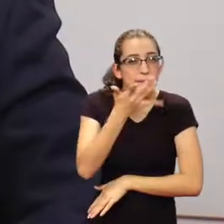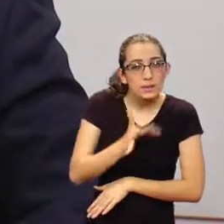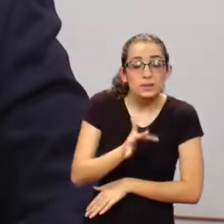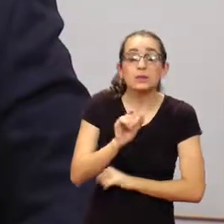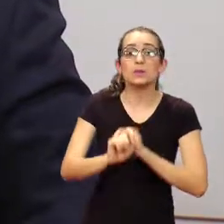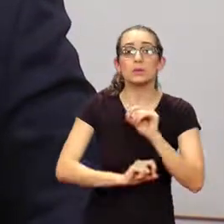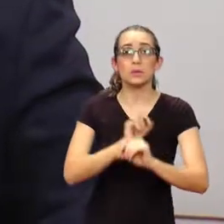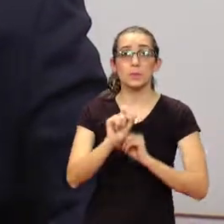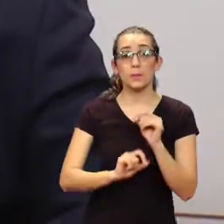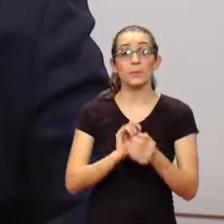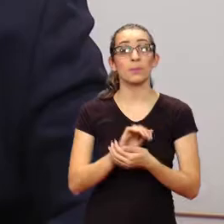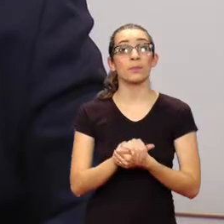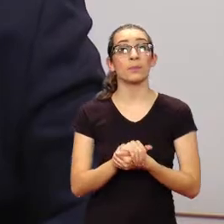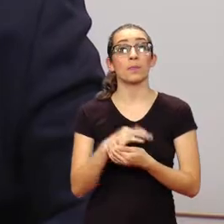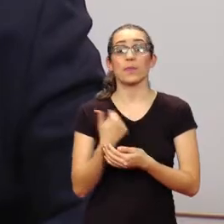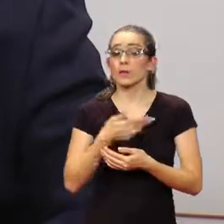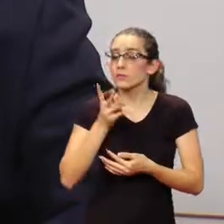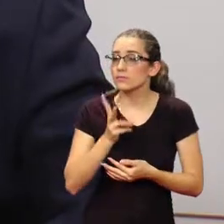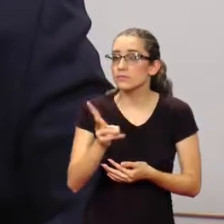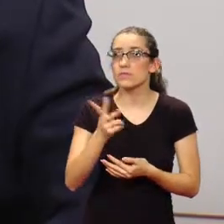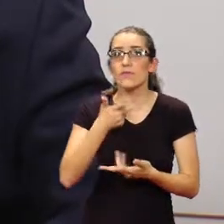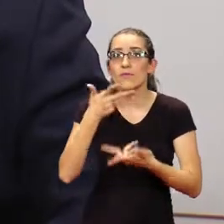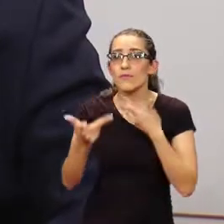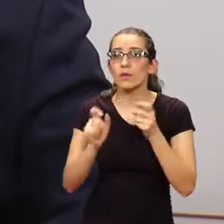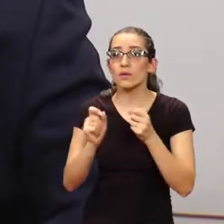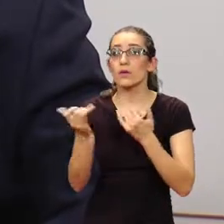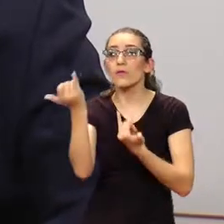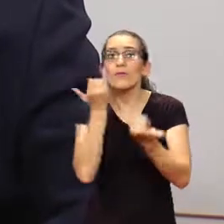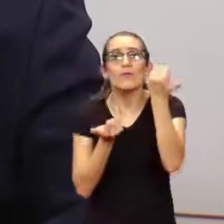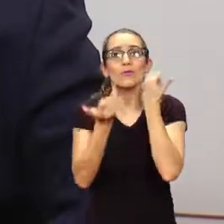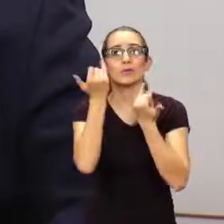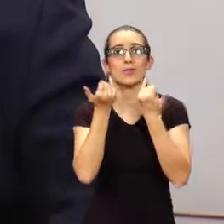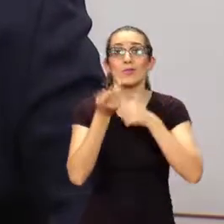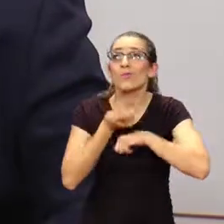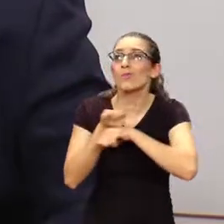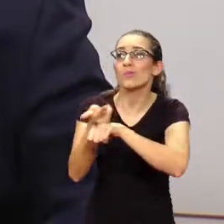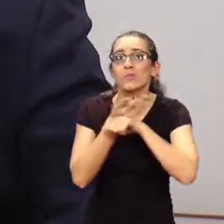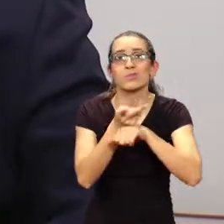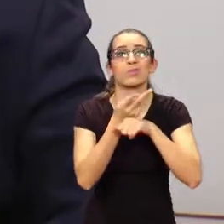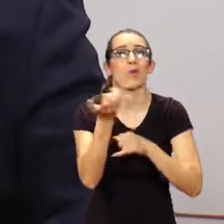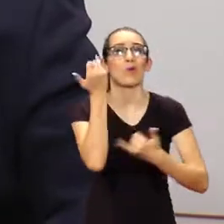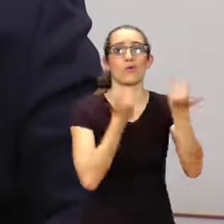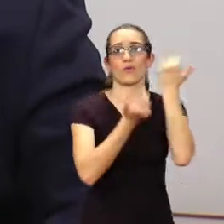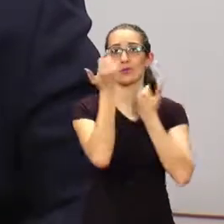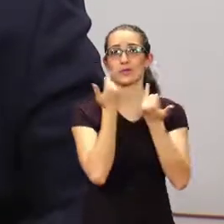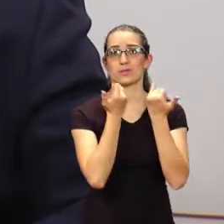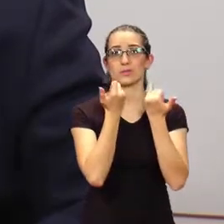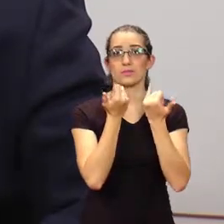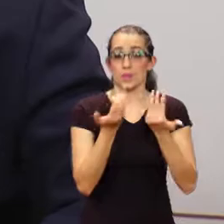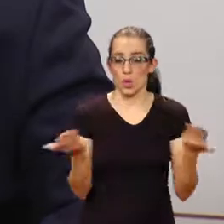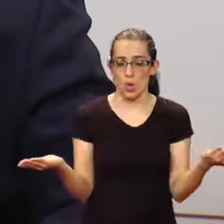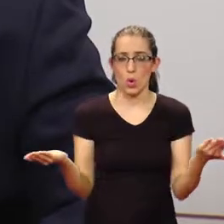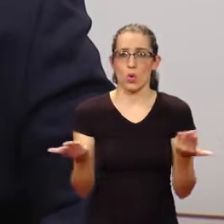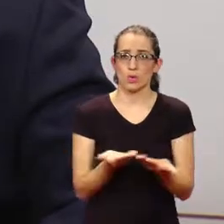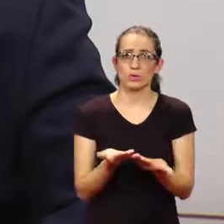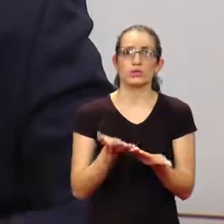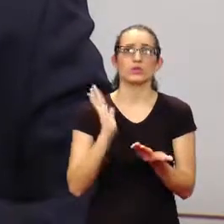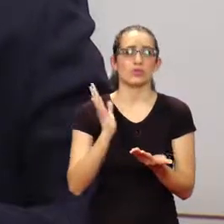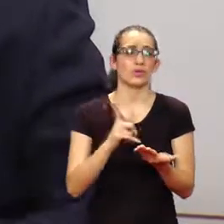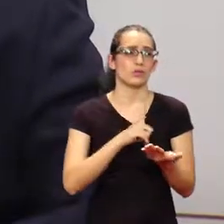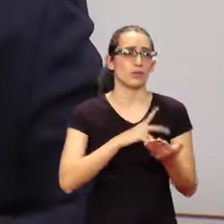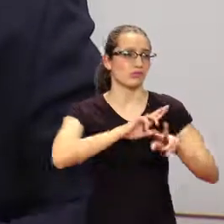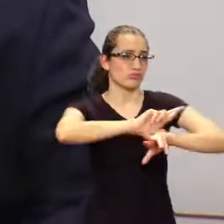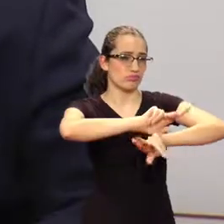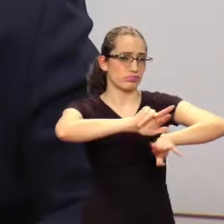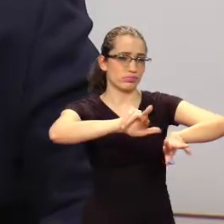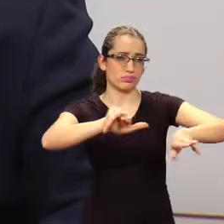na odontopediatria, nós enfatizamos muito a questão de buscar a informação. Então, hoje é determinado